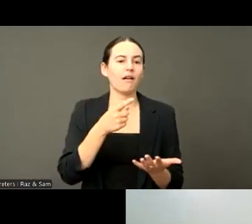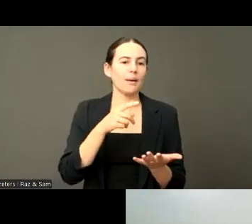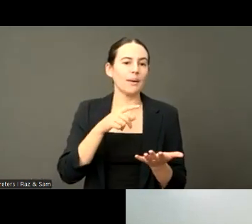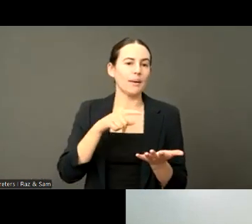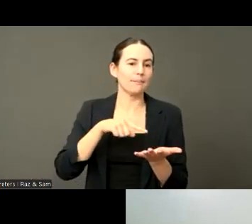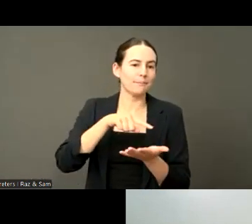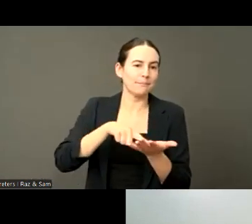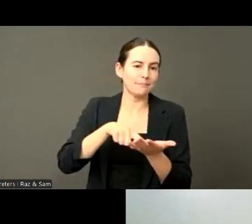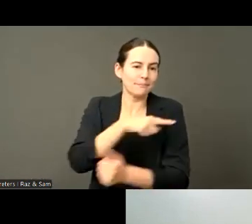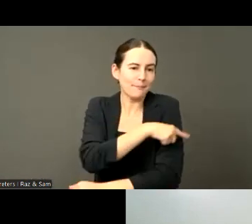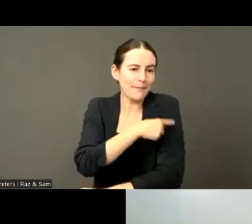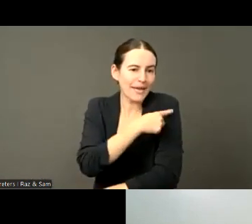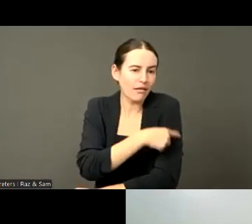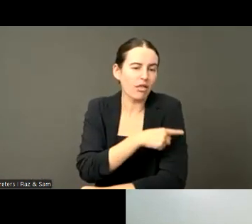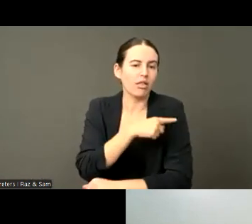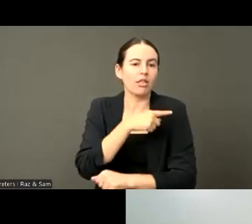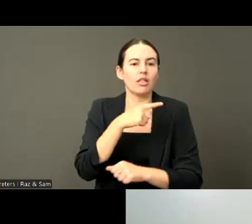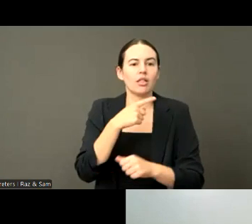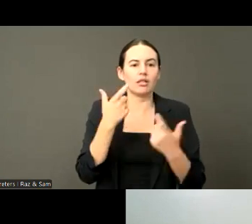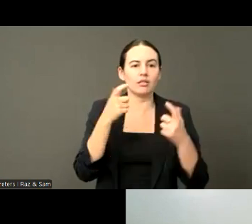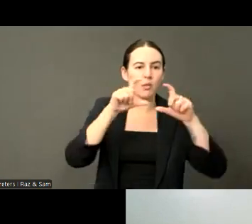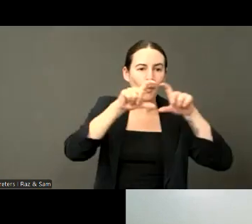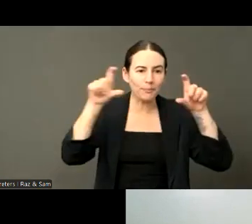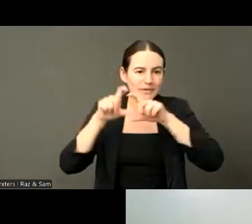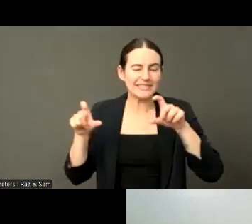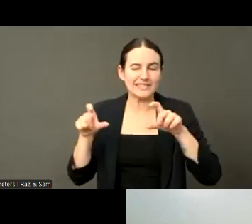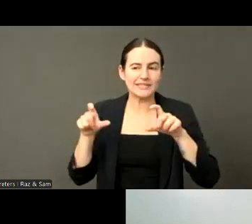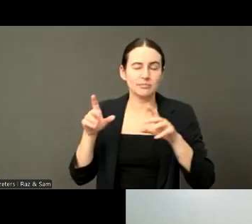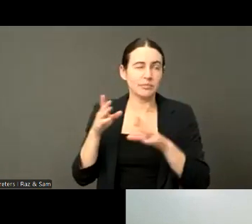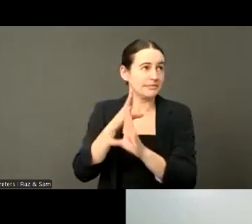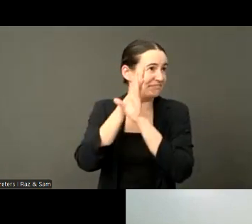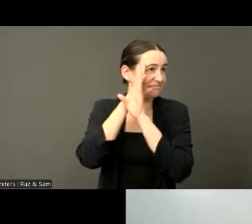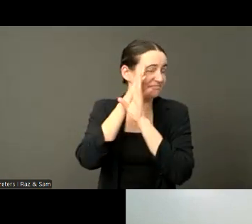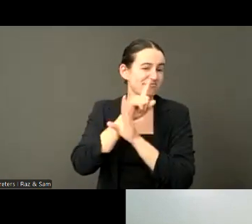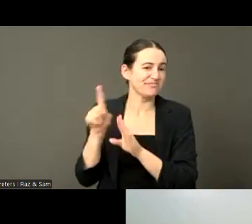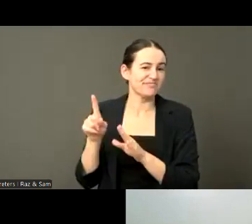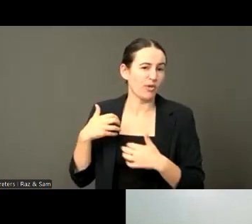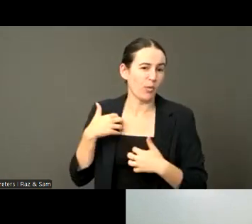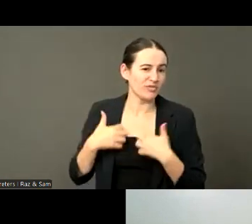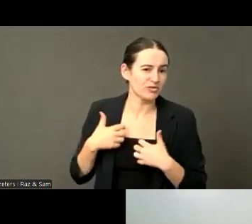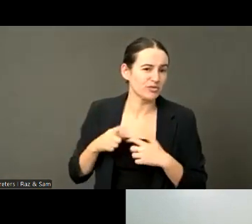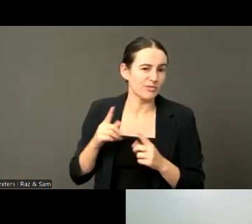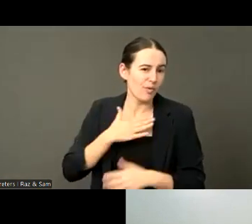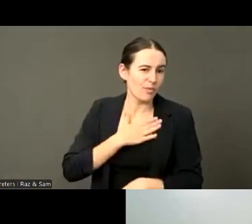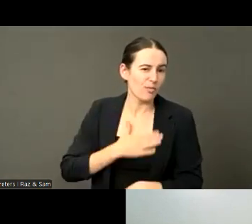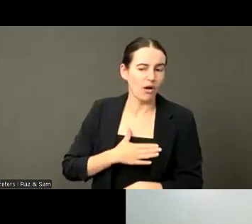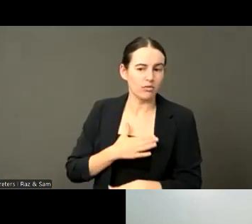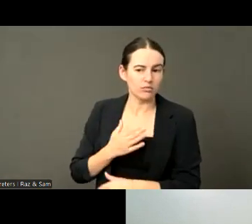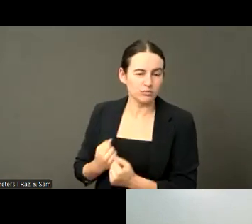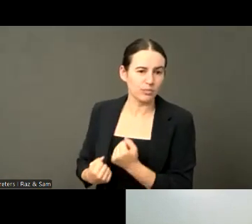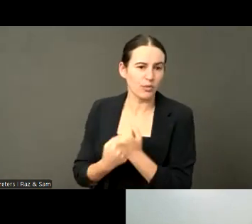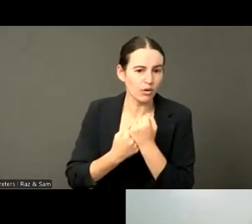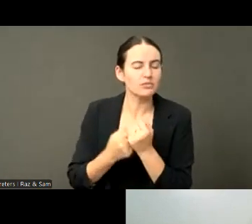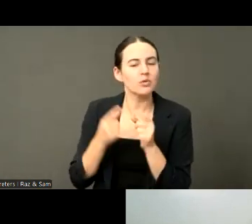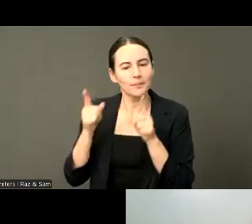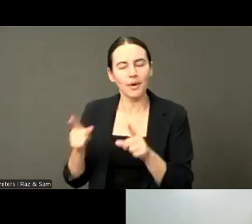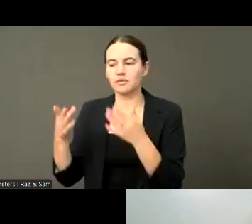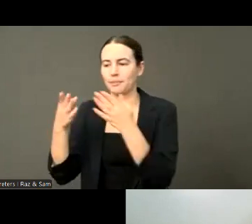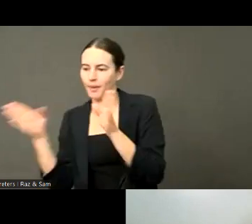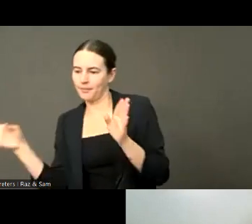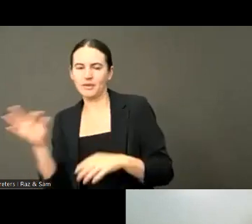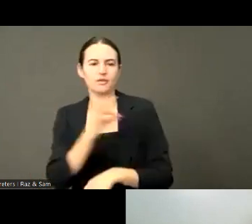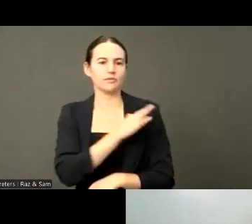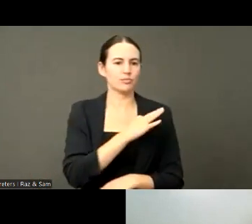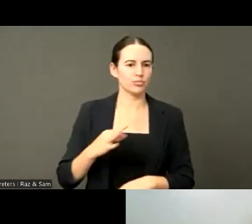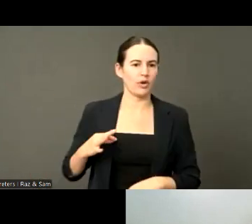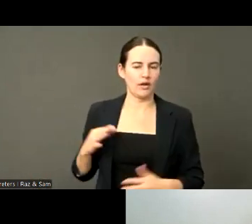que as parcerias público-privadas elas devem ser benéficas também para apoiar o Programa